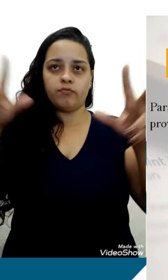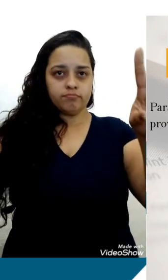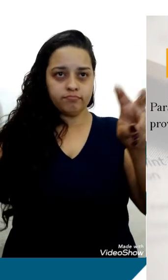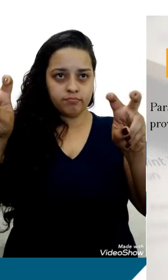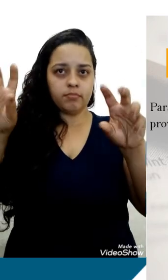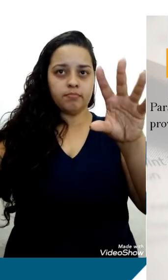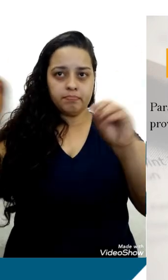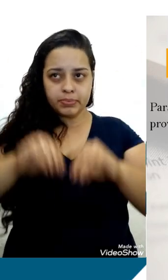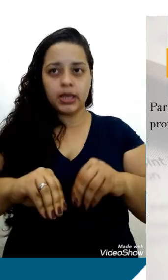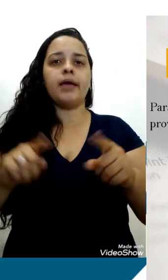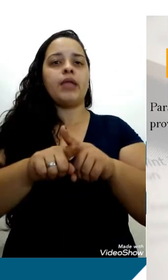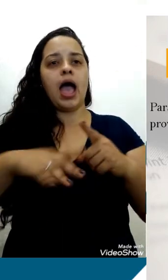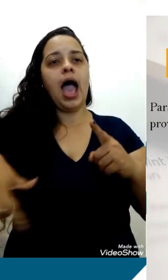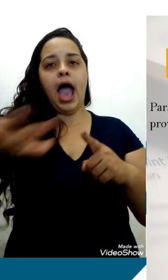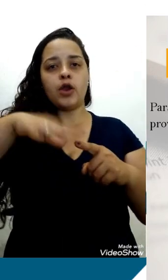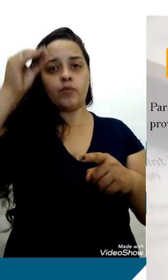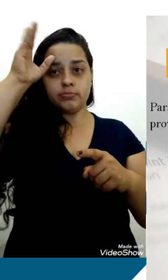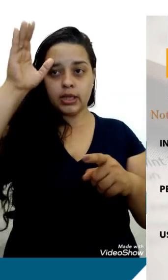redação.